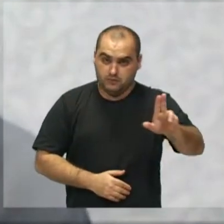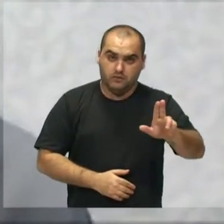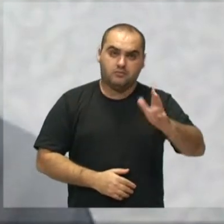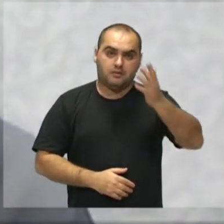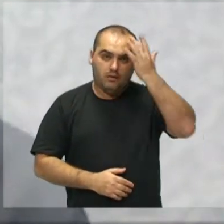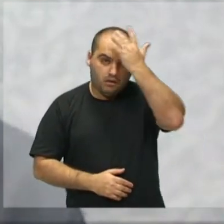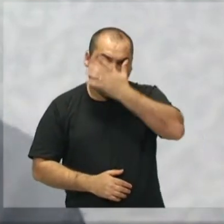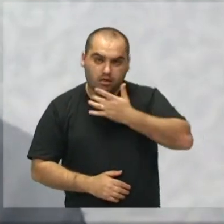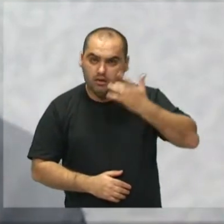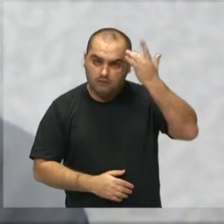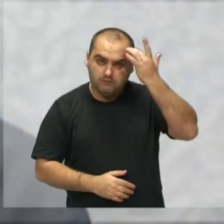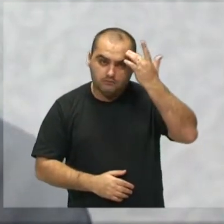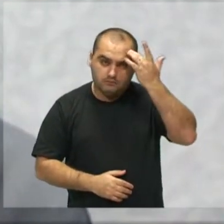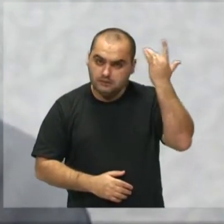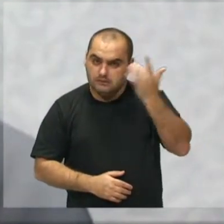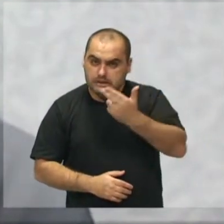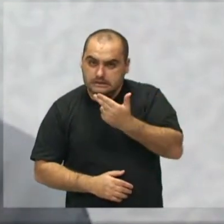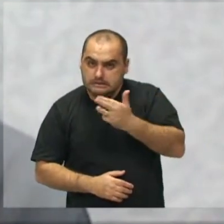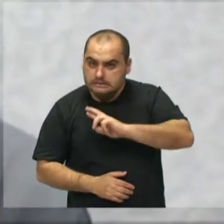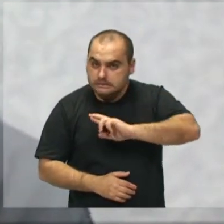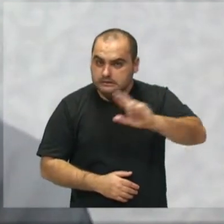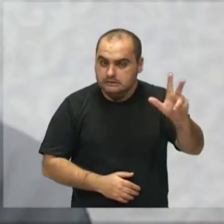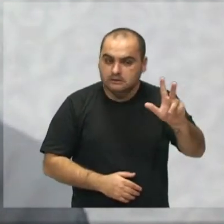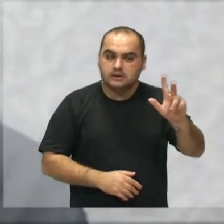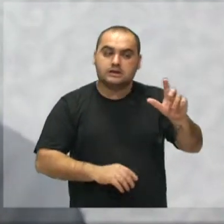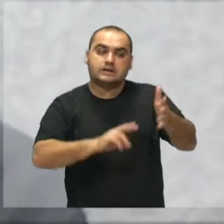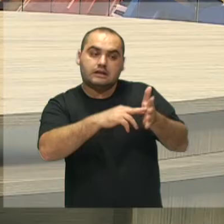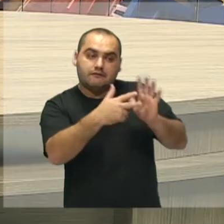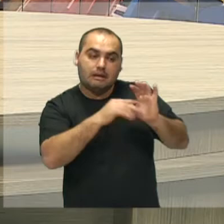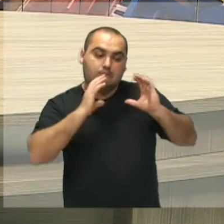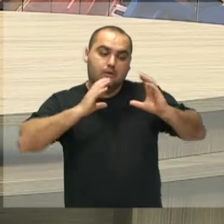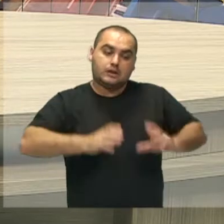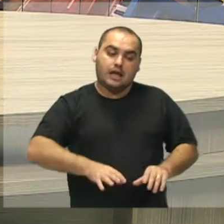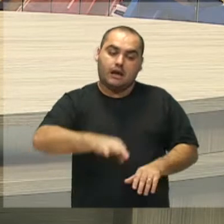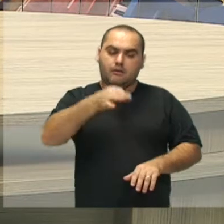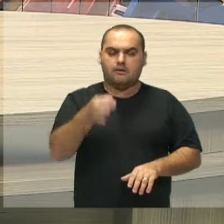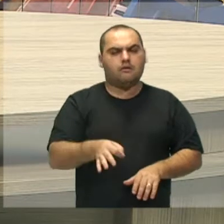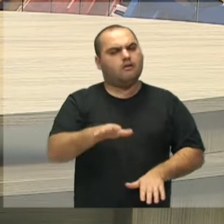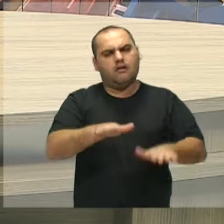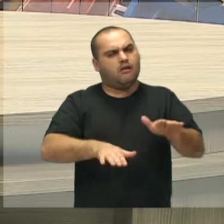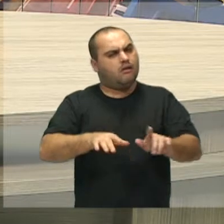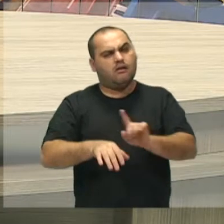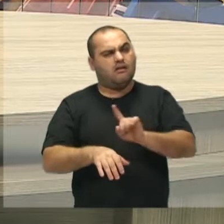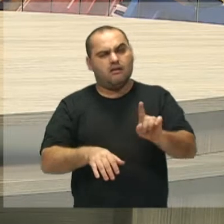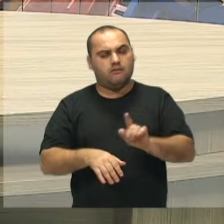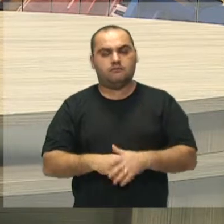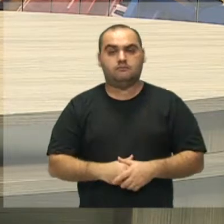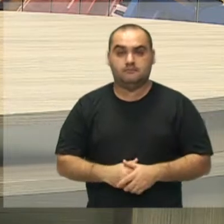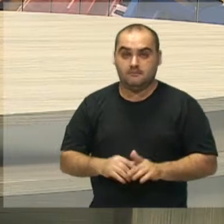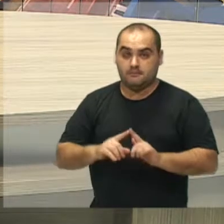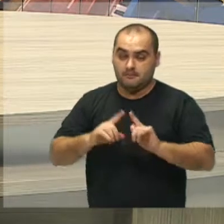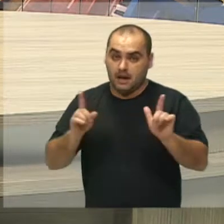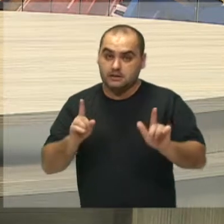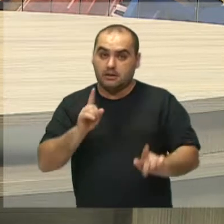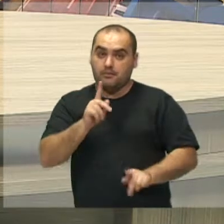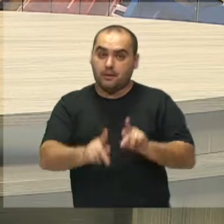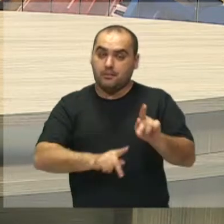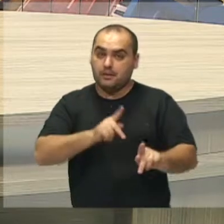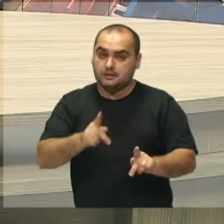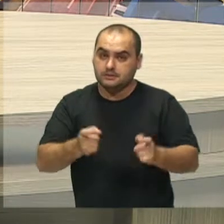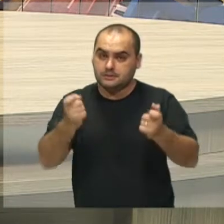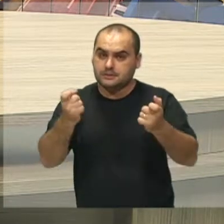não significa exatamente mudar comportamento, mudar qualidade. Mas, em todo caso, a população tem dito o seguinte: eu